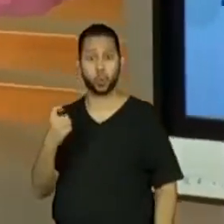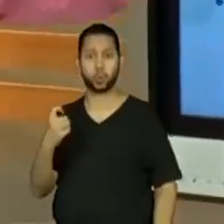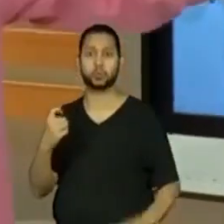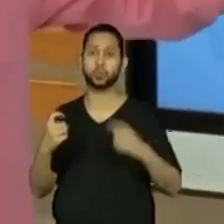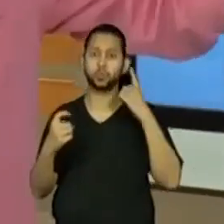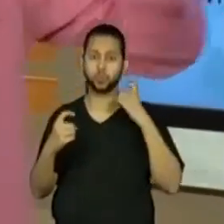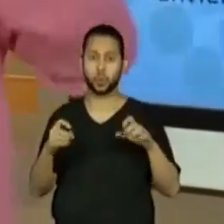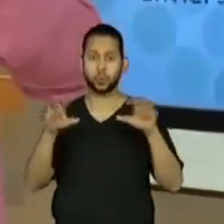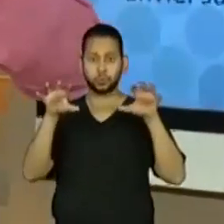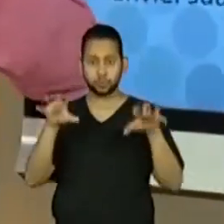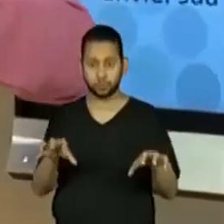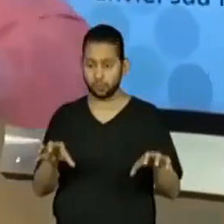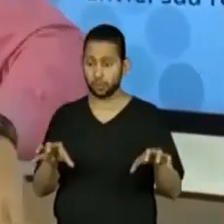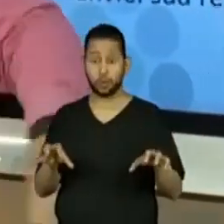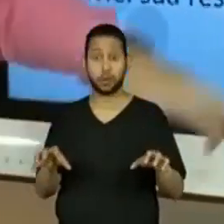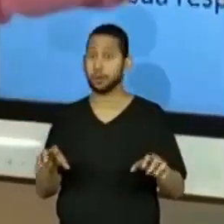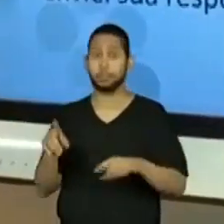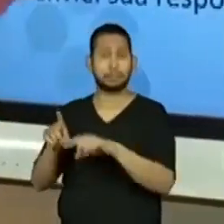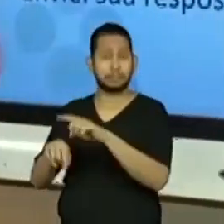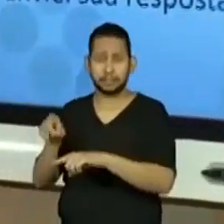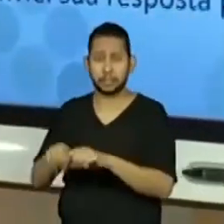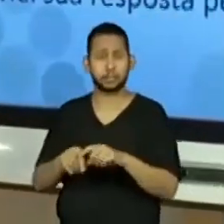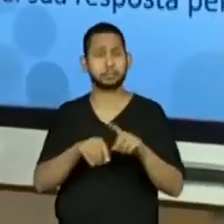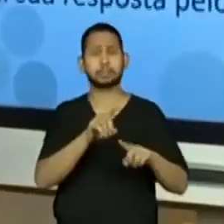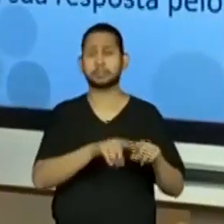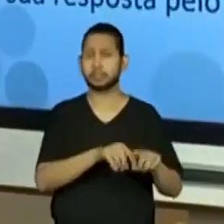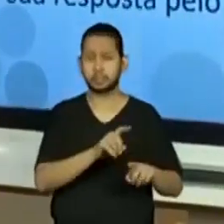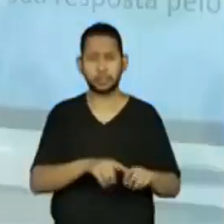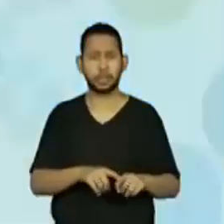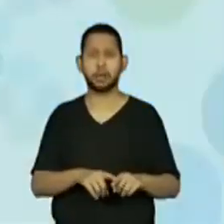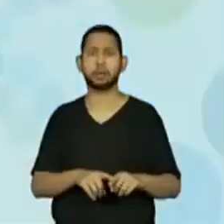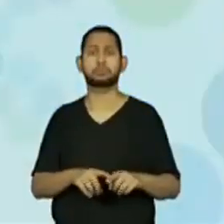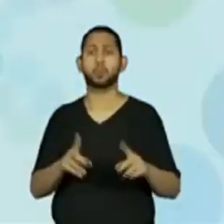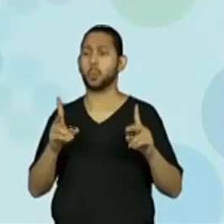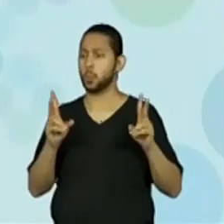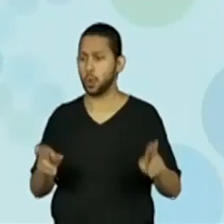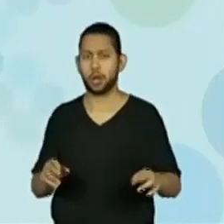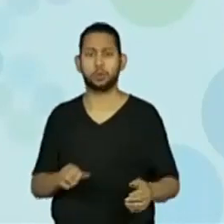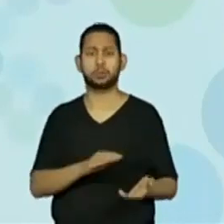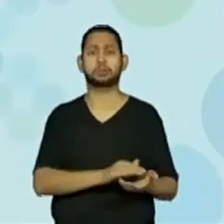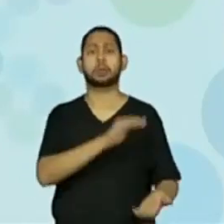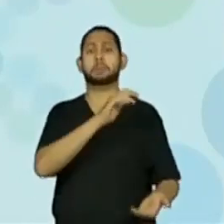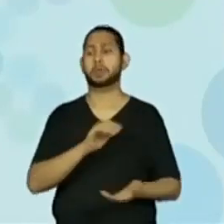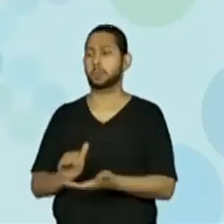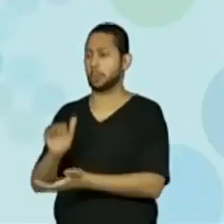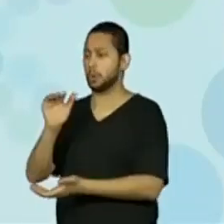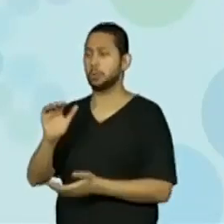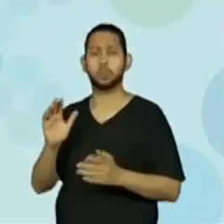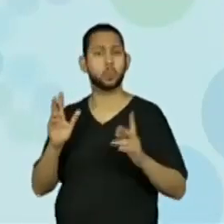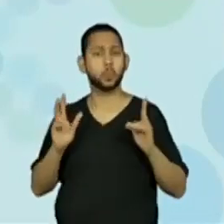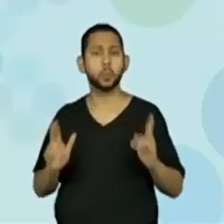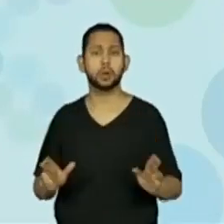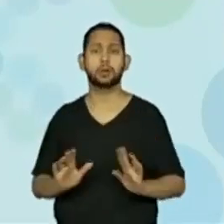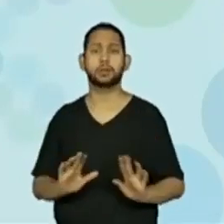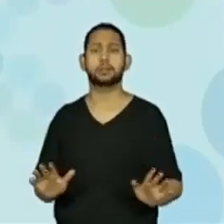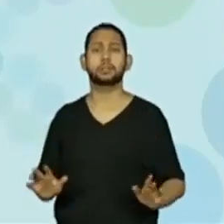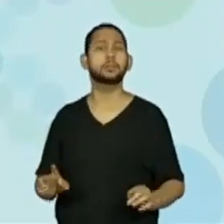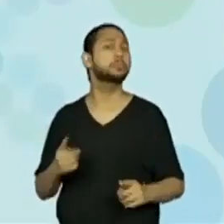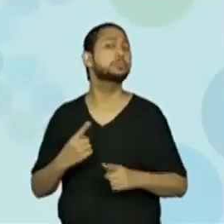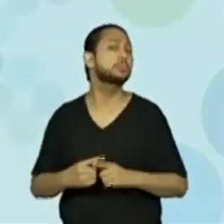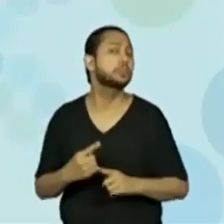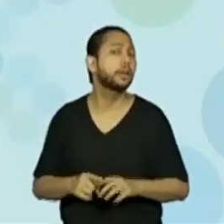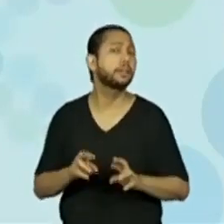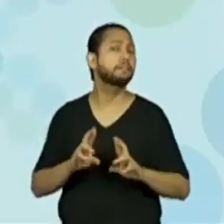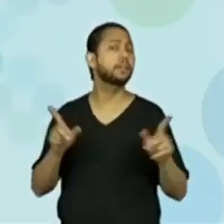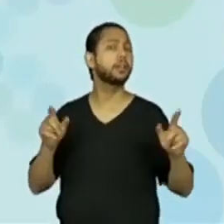produzidos nesses copos são iguais ou diferentes? Fácil, né? Por que